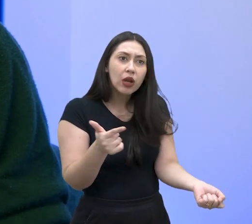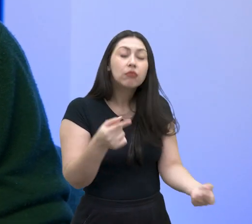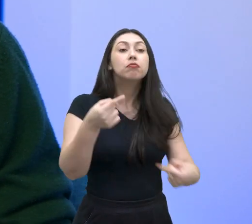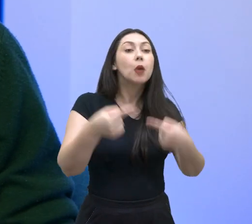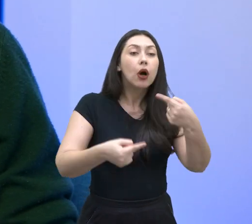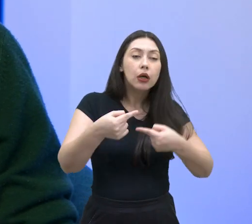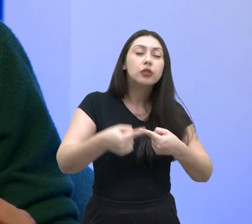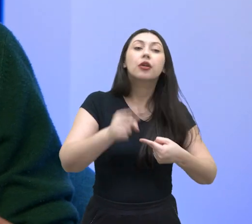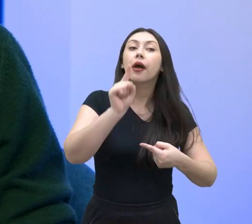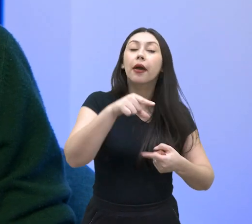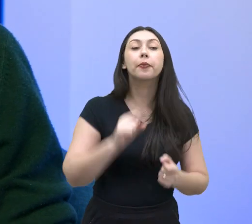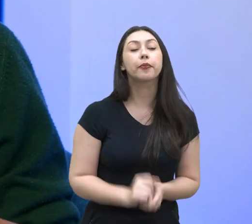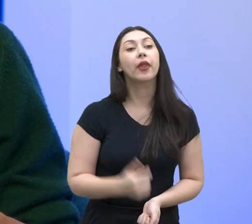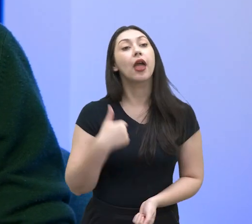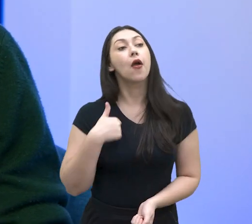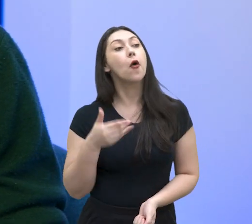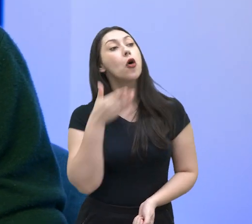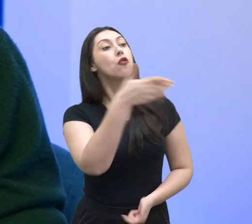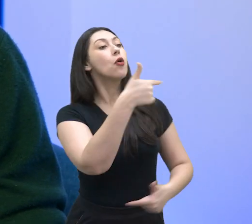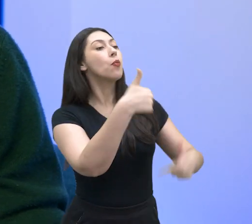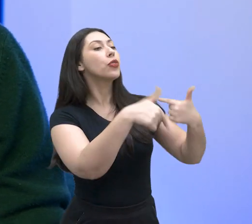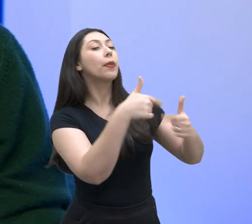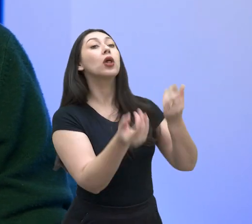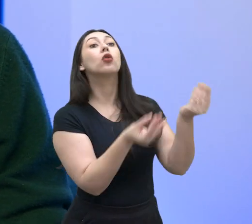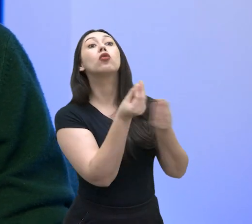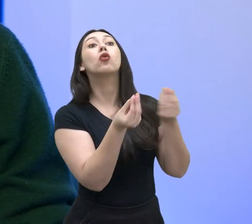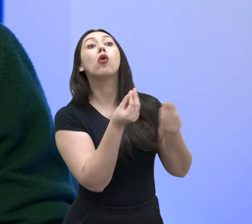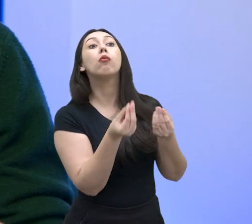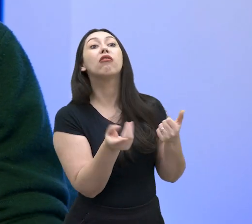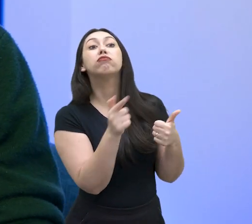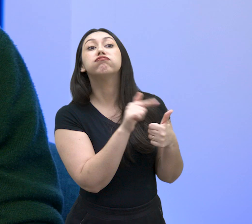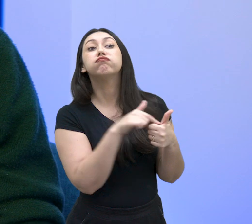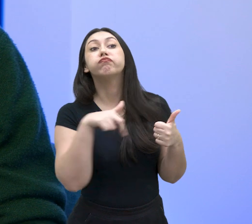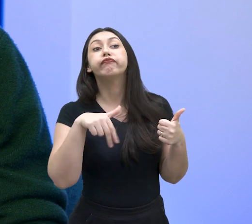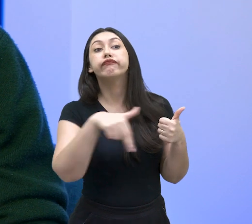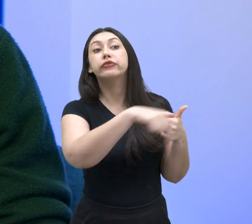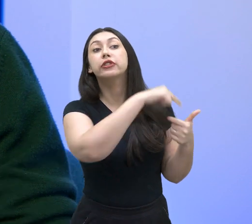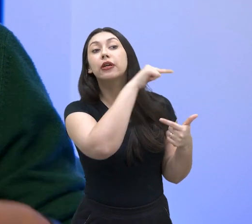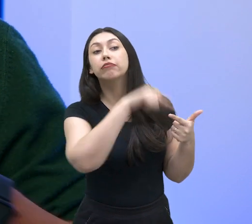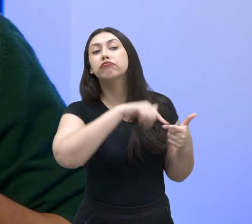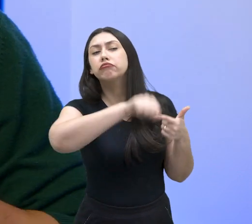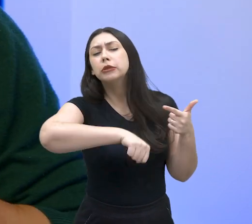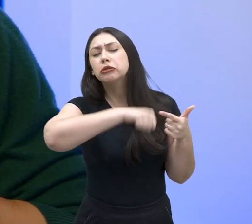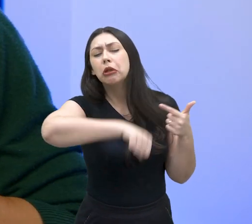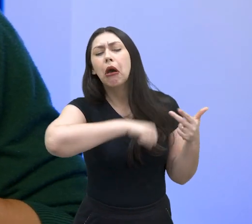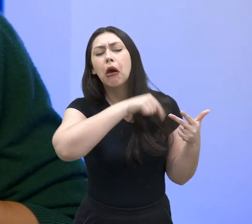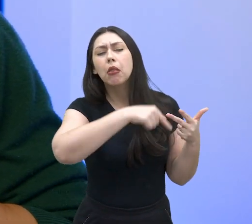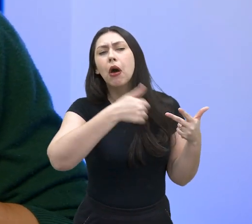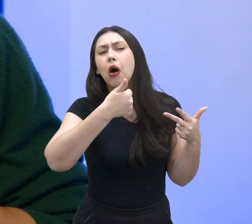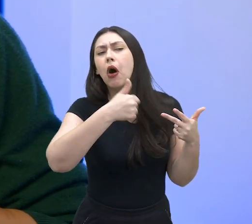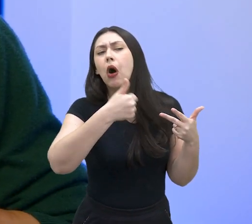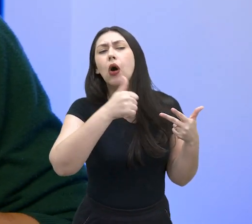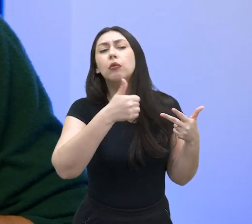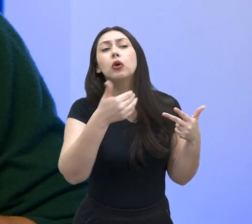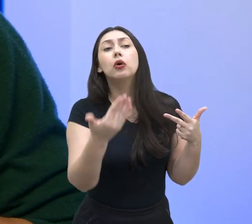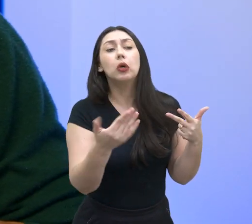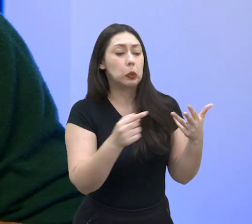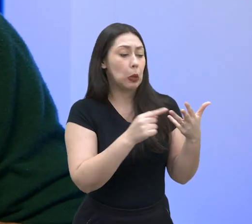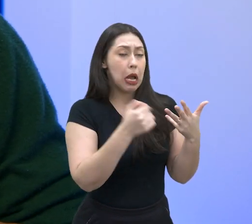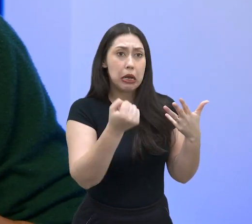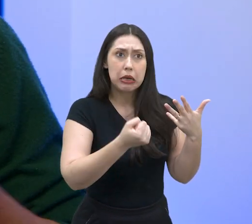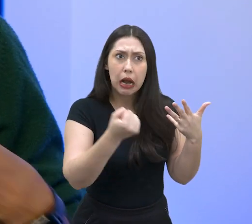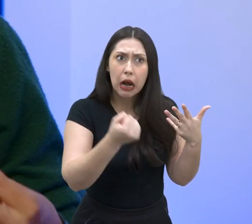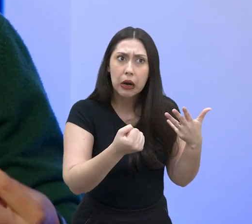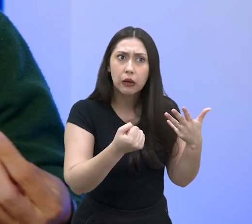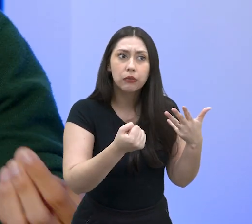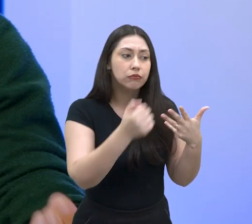política. Por quê? Acaba impactando na vida das outras pessoas. Então, se eu escolher vir de carro sozinho e não de carona ou de